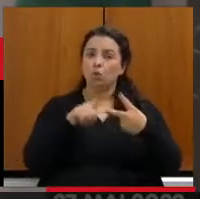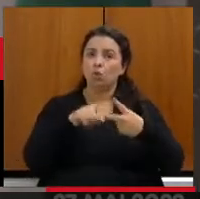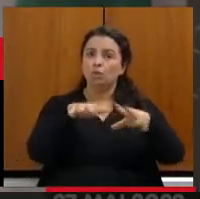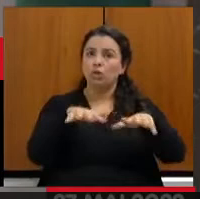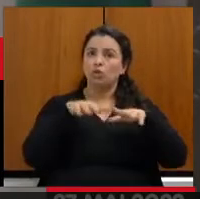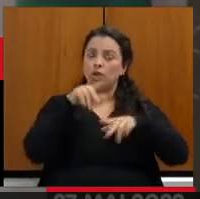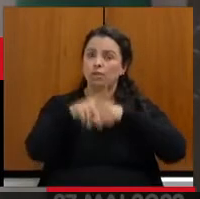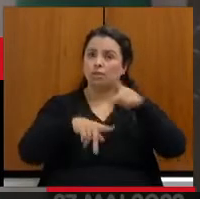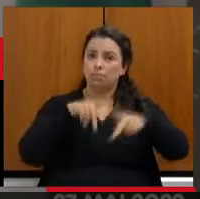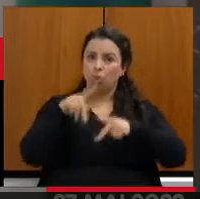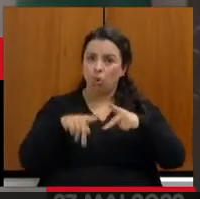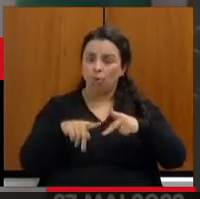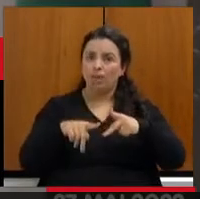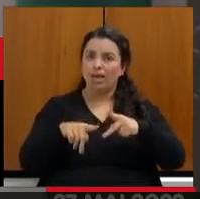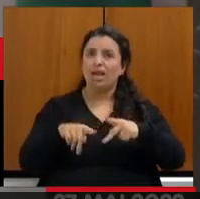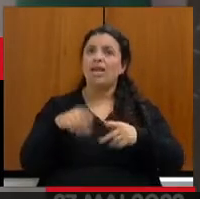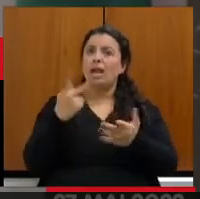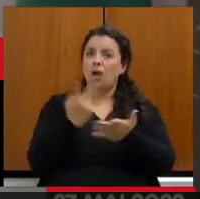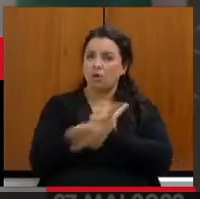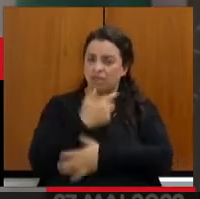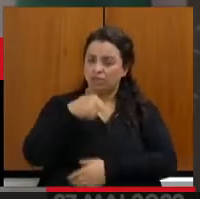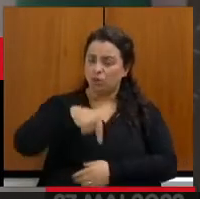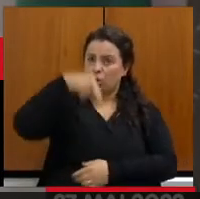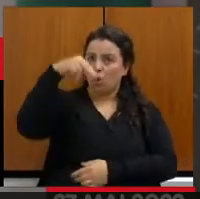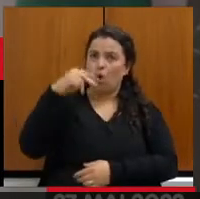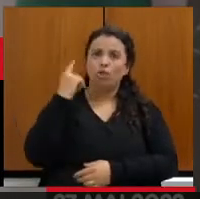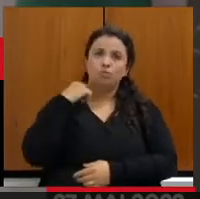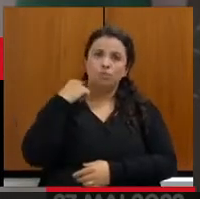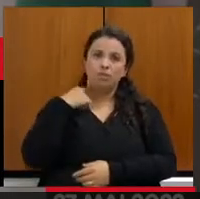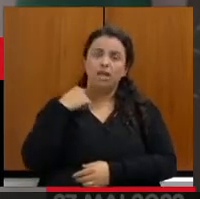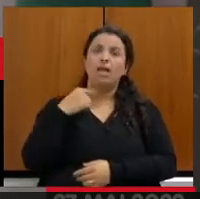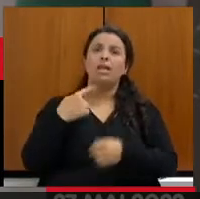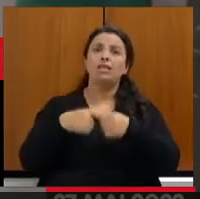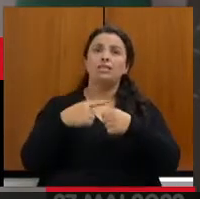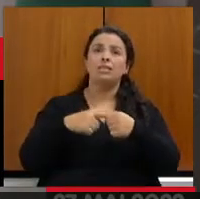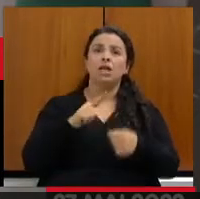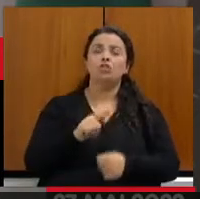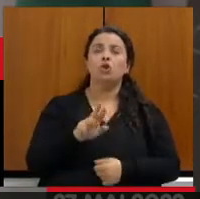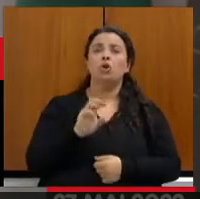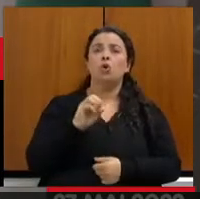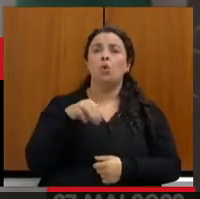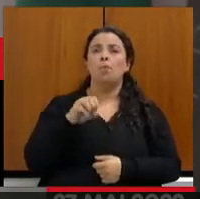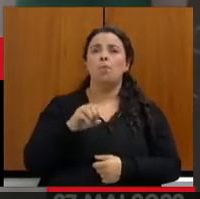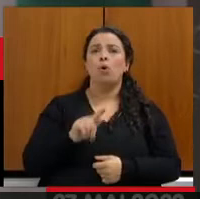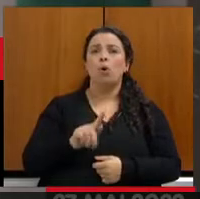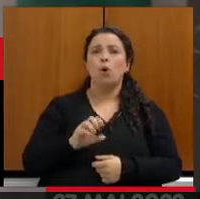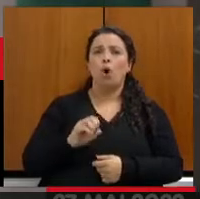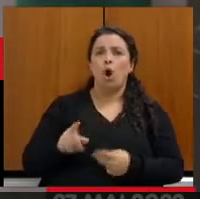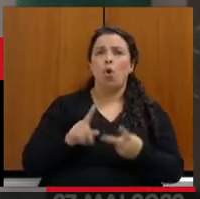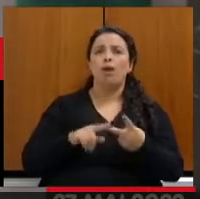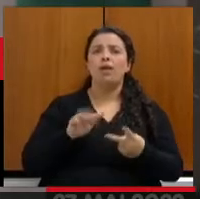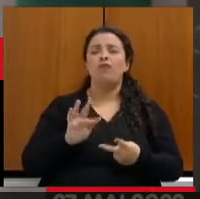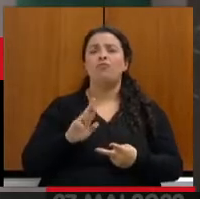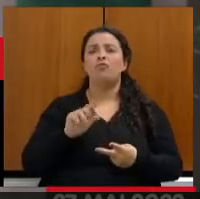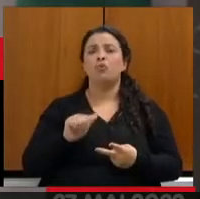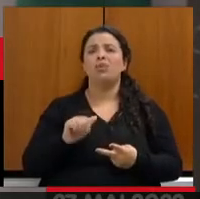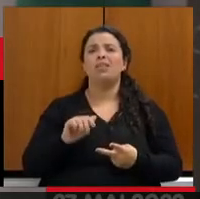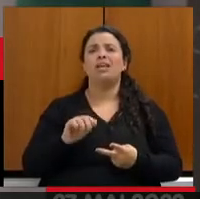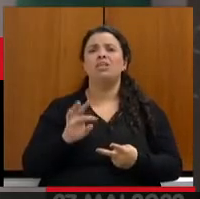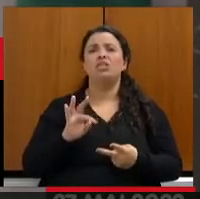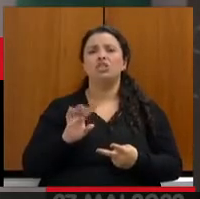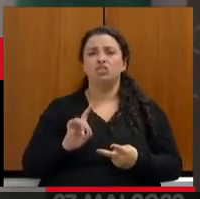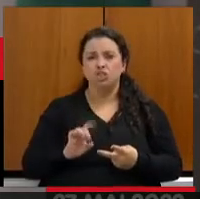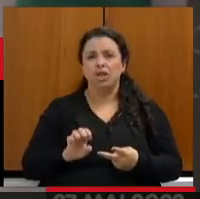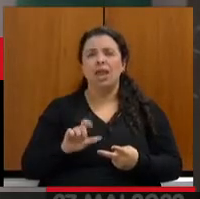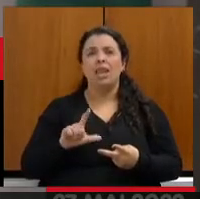que foi feitas no norte de Minas Gerais no Grão Mogol e fruta de leite no dia dez onze de Maio é